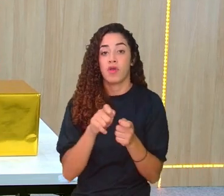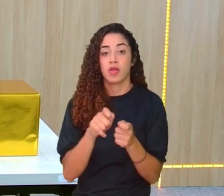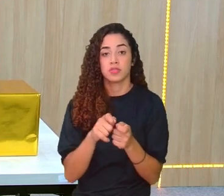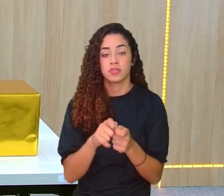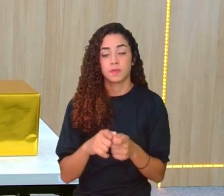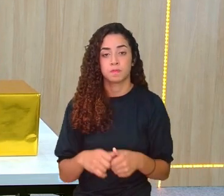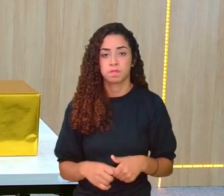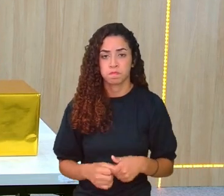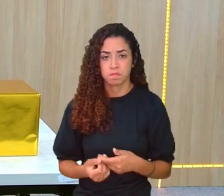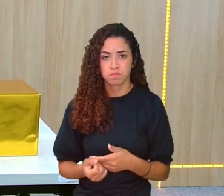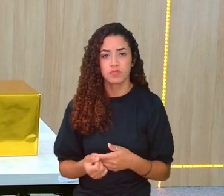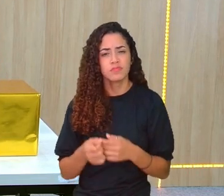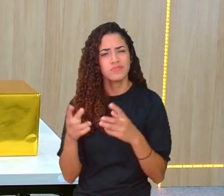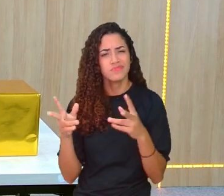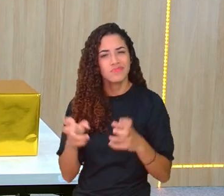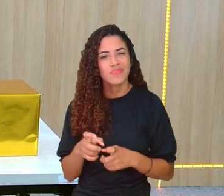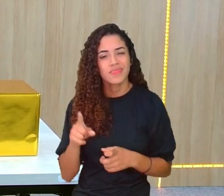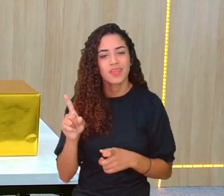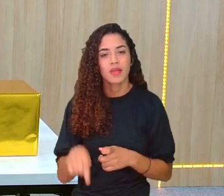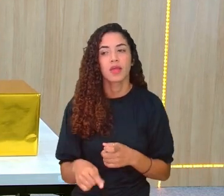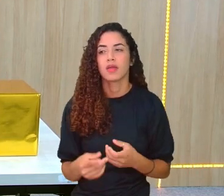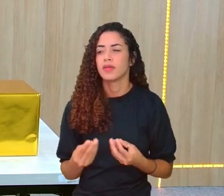Percebam que isso é uma coisa